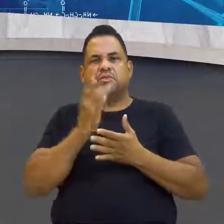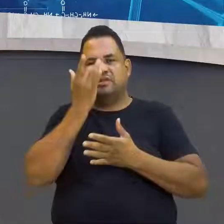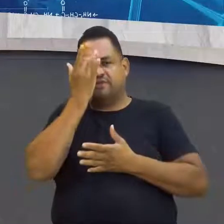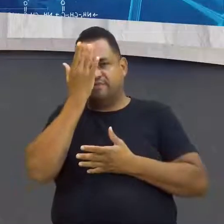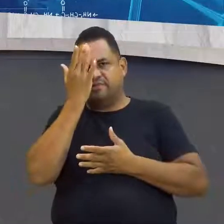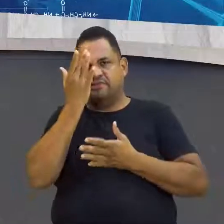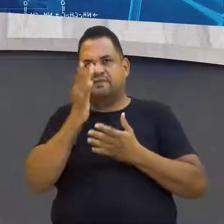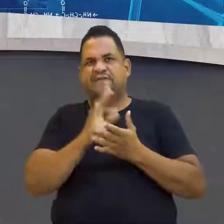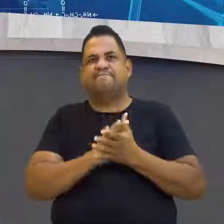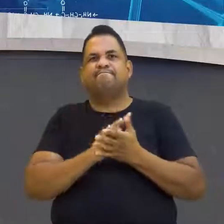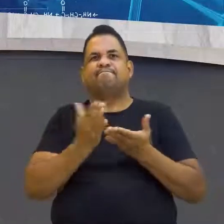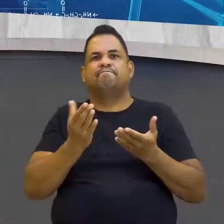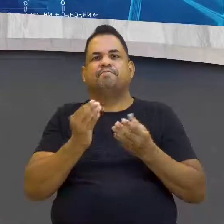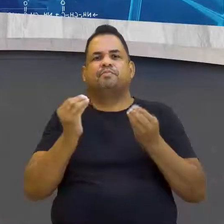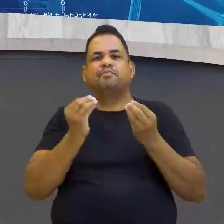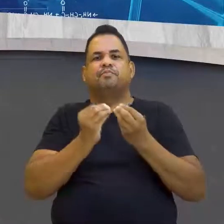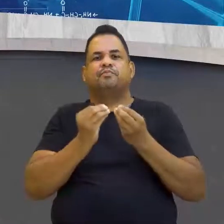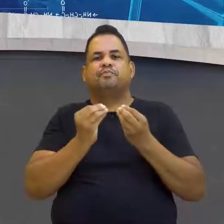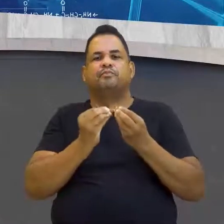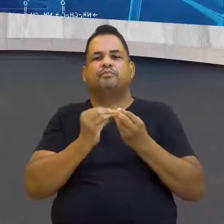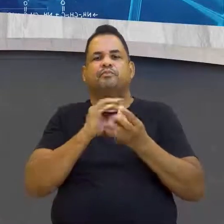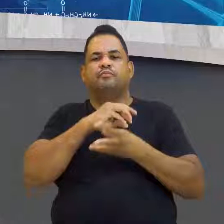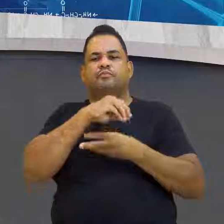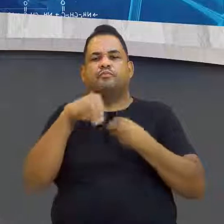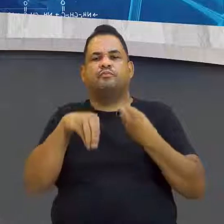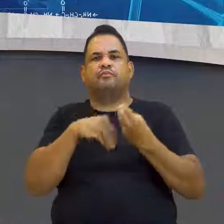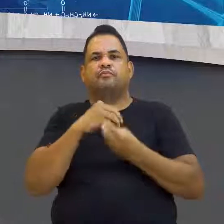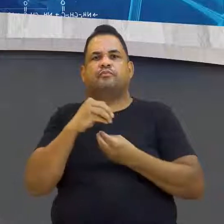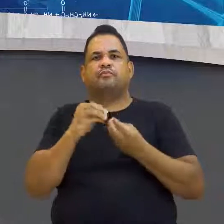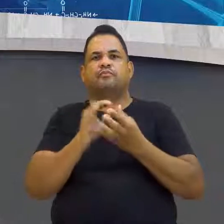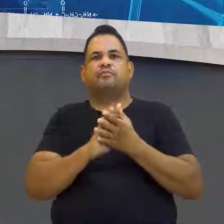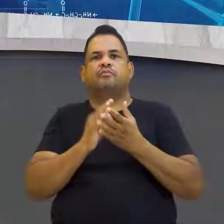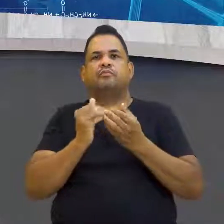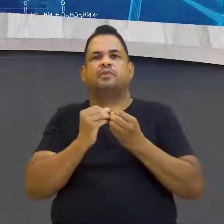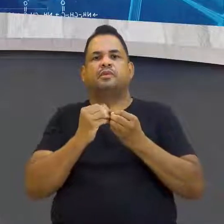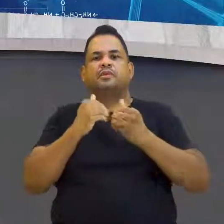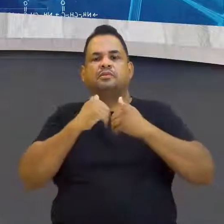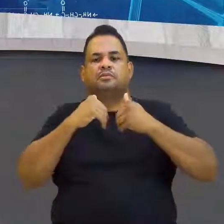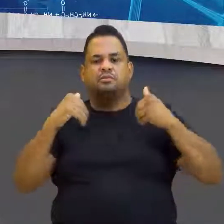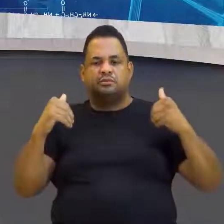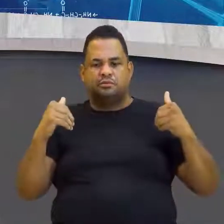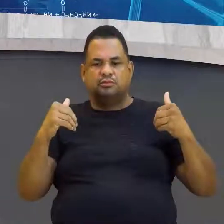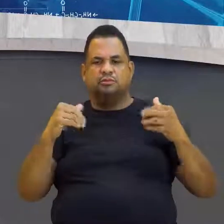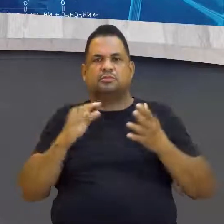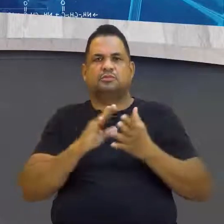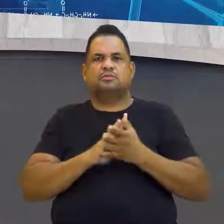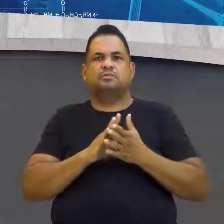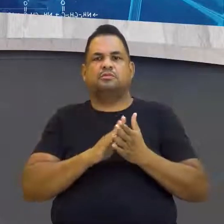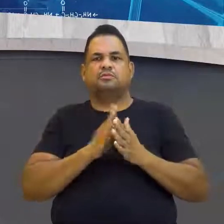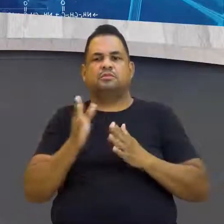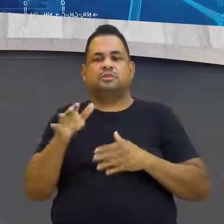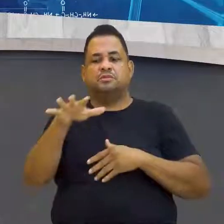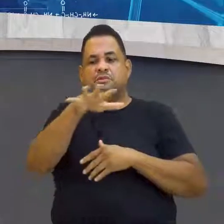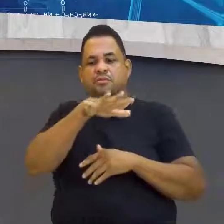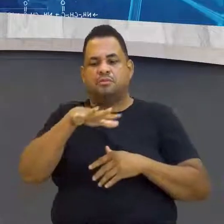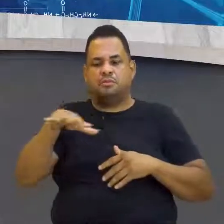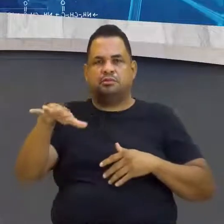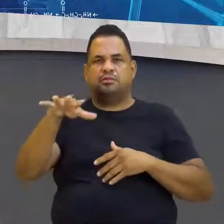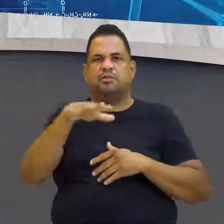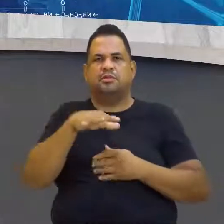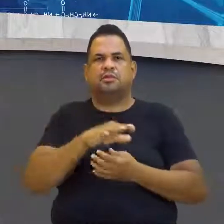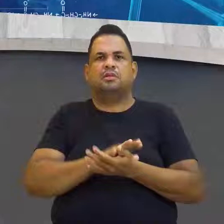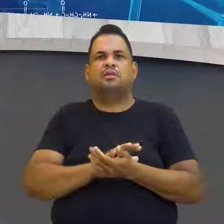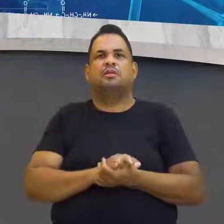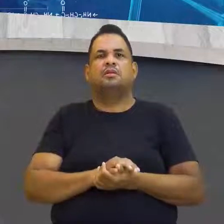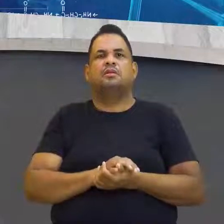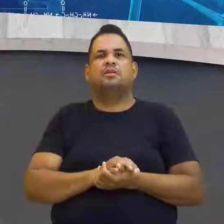facilidade que as moléculas daquela substância têm em se desprender da substância e ir para o ambiente. Então,